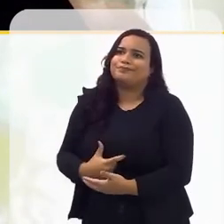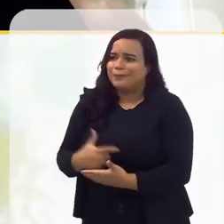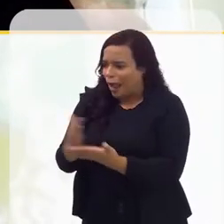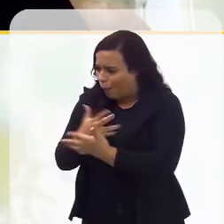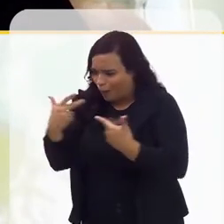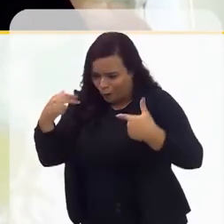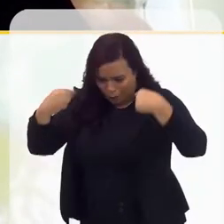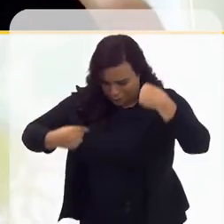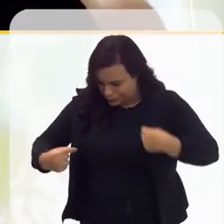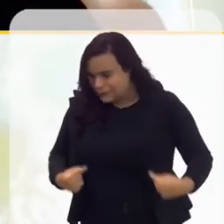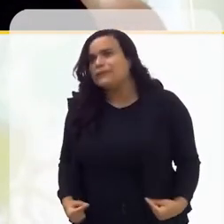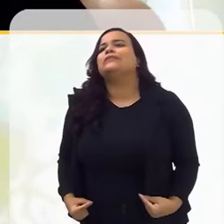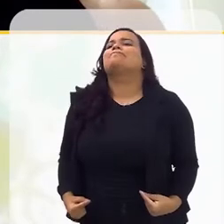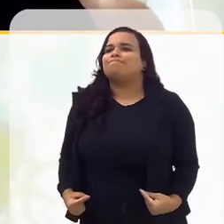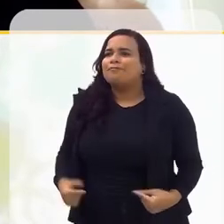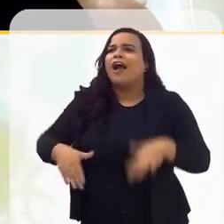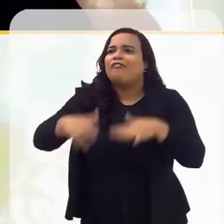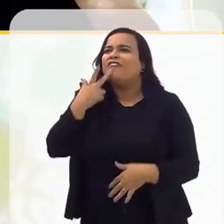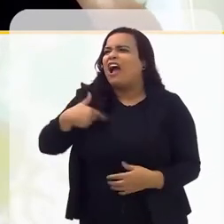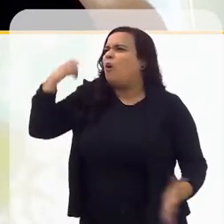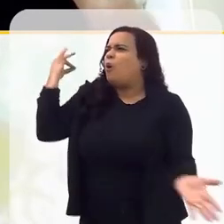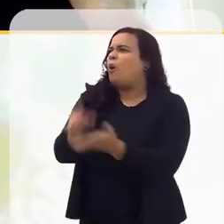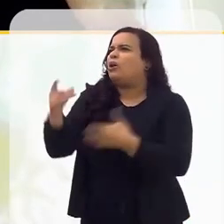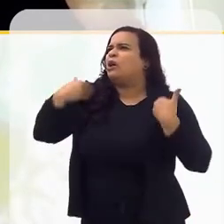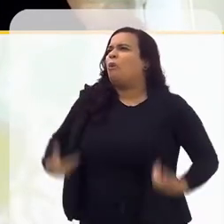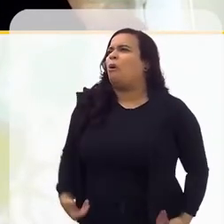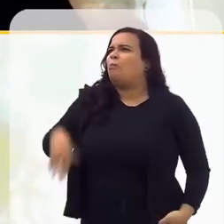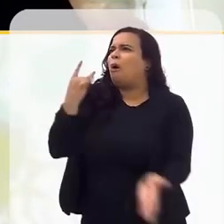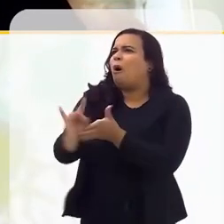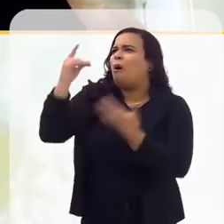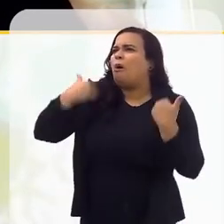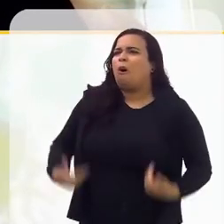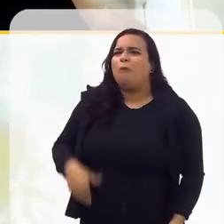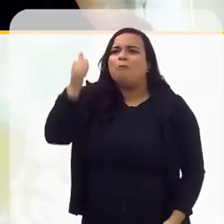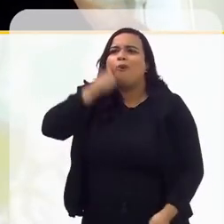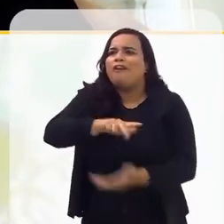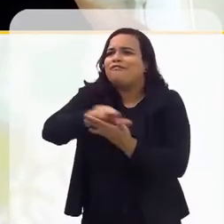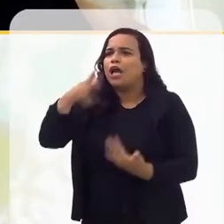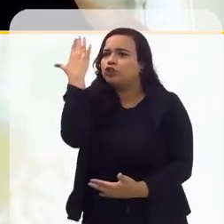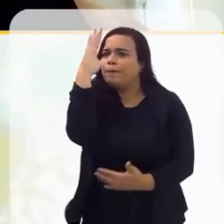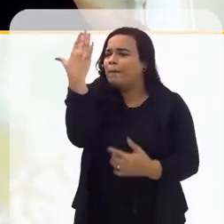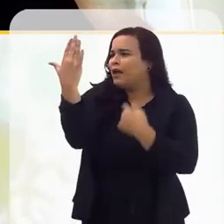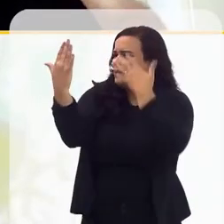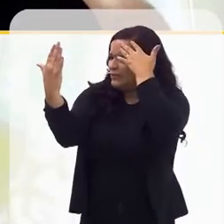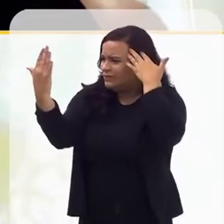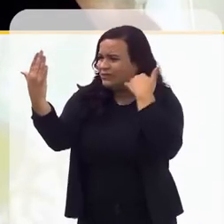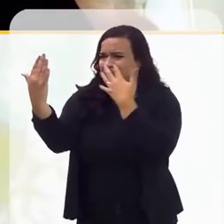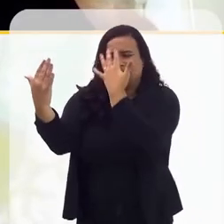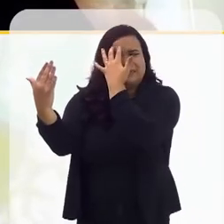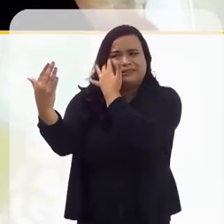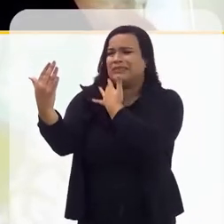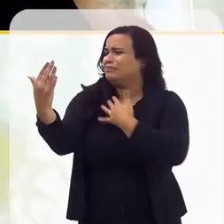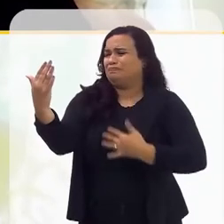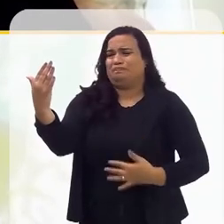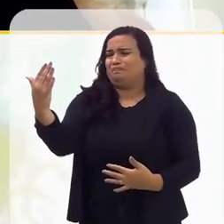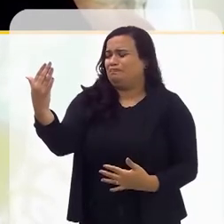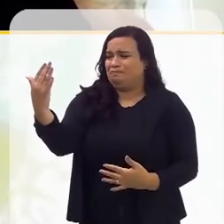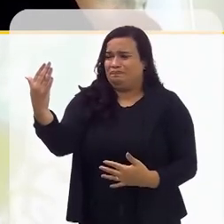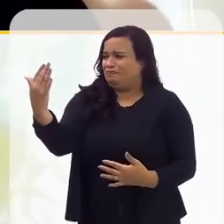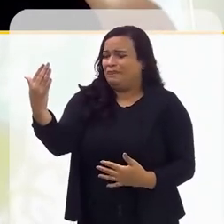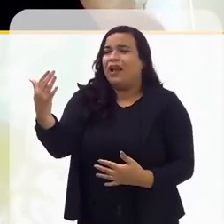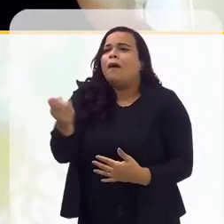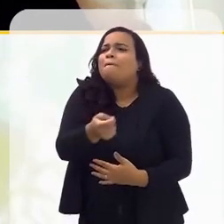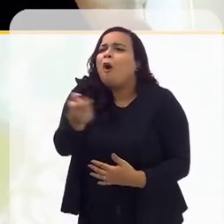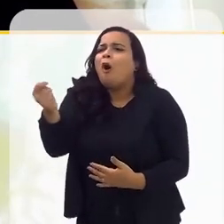todo, né? Quantas vezes a gente escuta falar isso? Ah, eu odeio o meu corpo. Quantas mulheres se olham no espelho e gostam de verdade do que vem